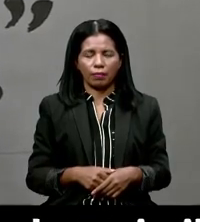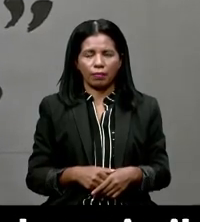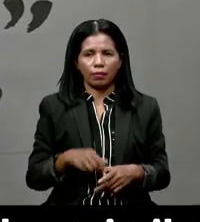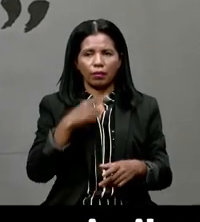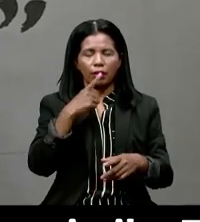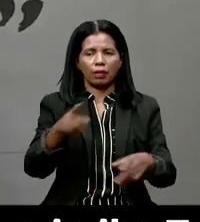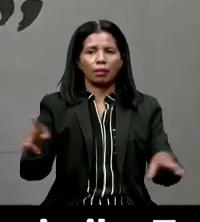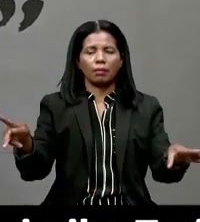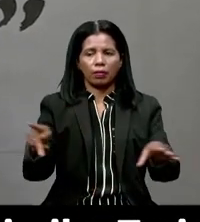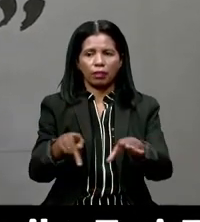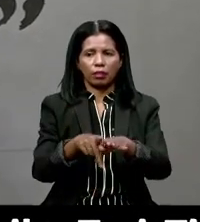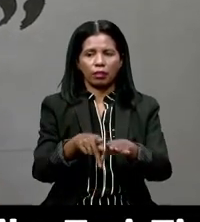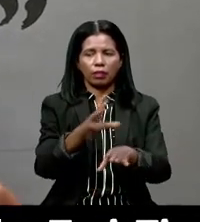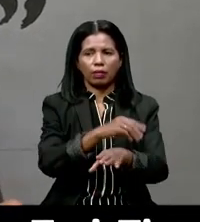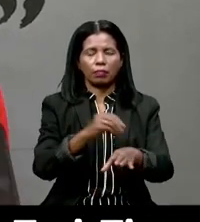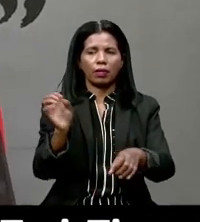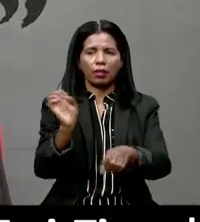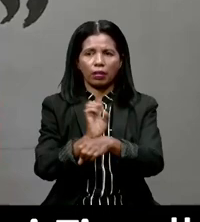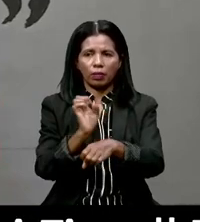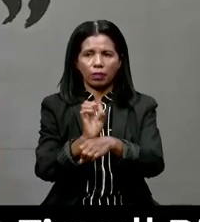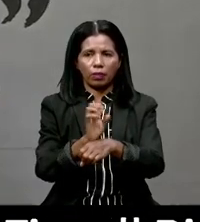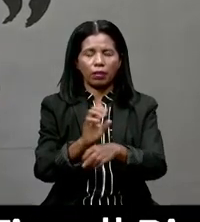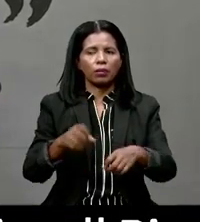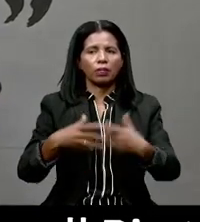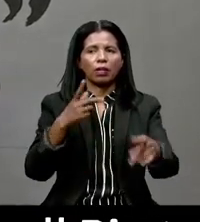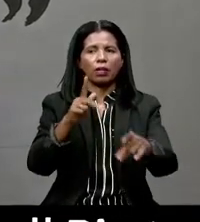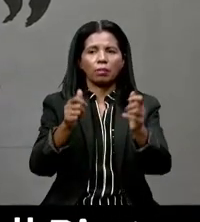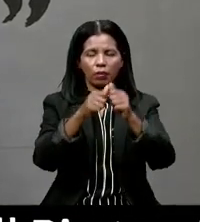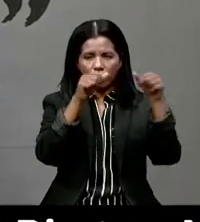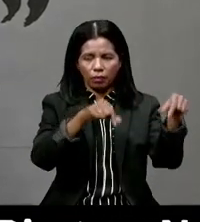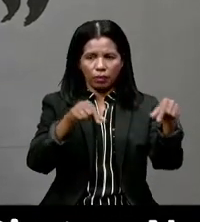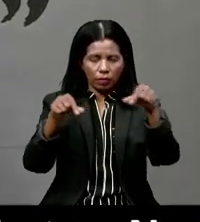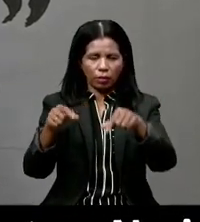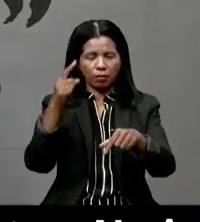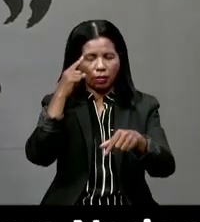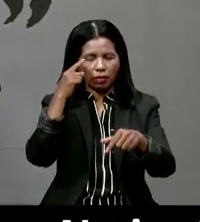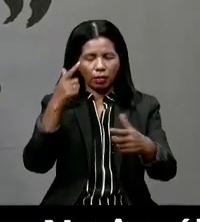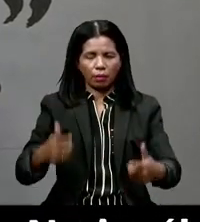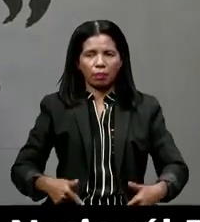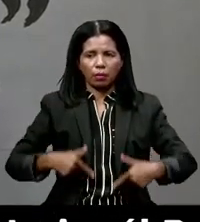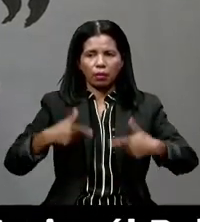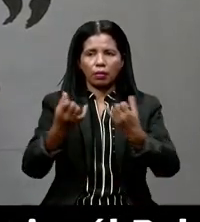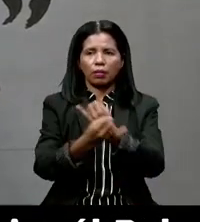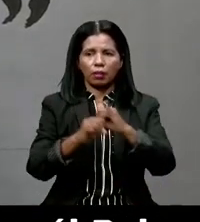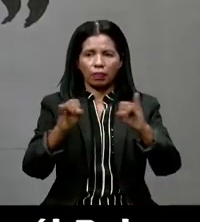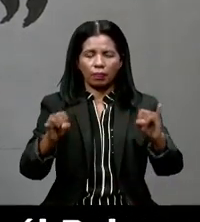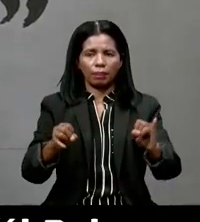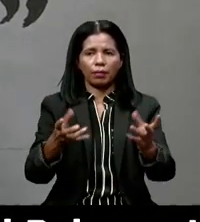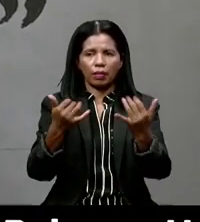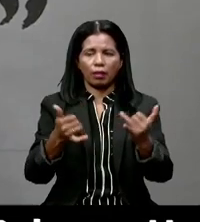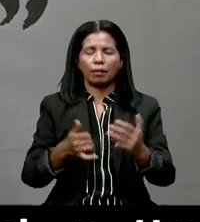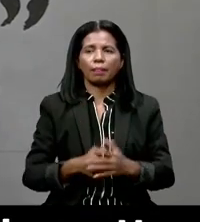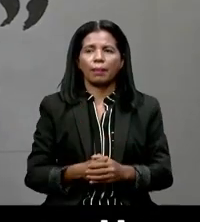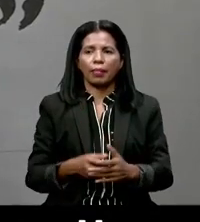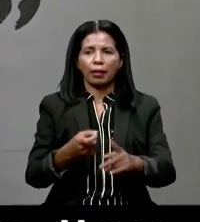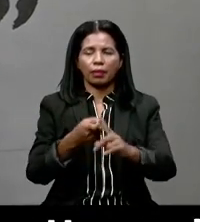aquela parte assim empoderamento econômico e nossa é uma deficiência mata bela mores independente e da né